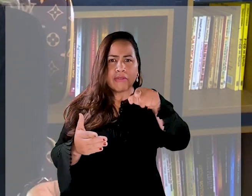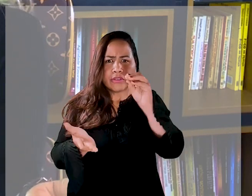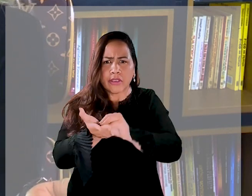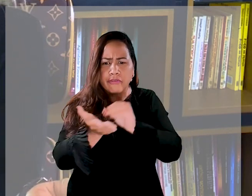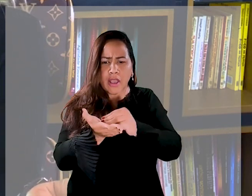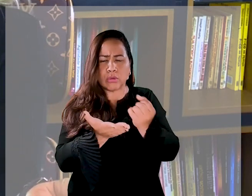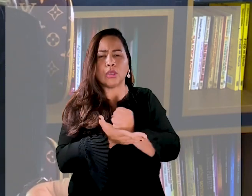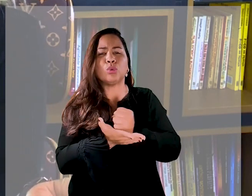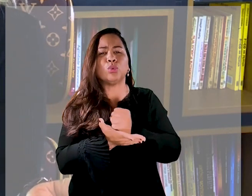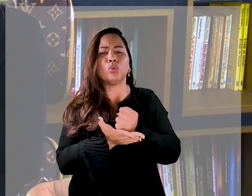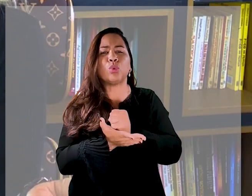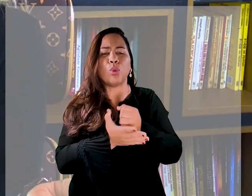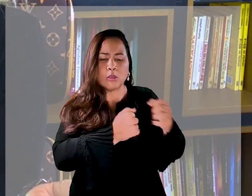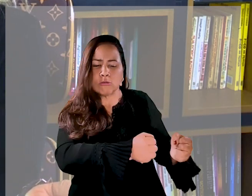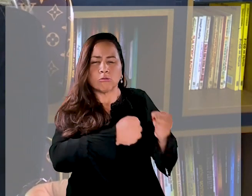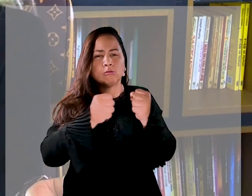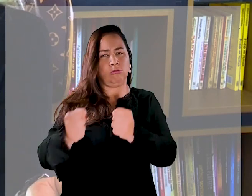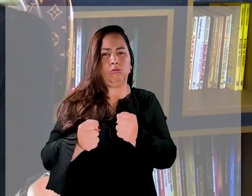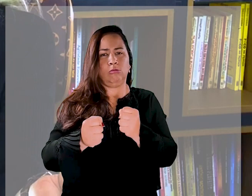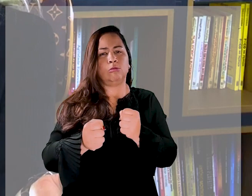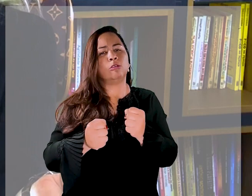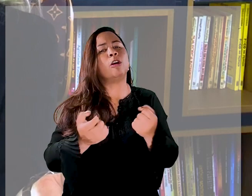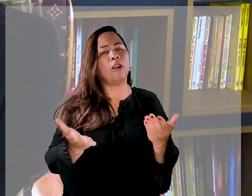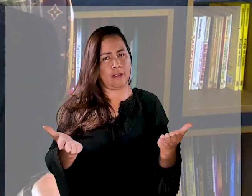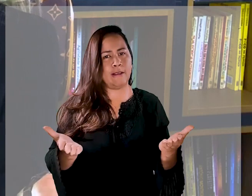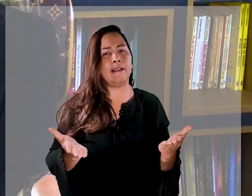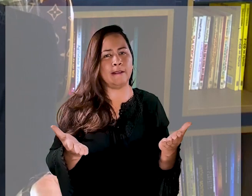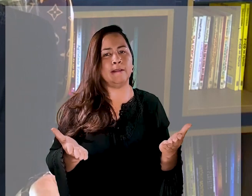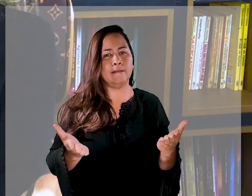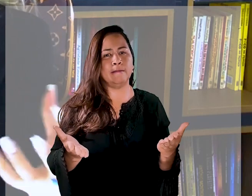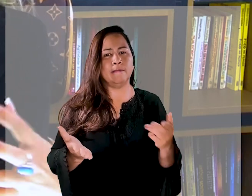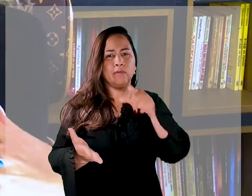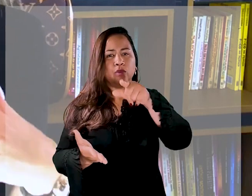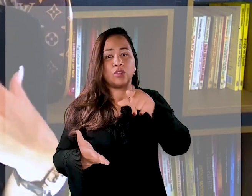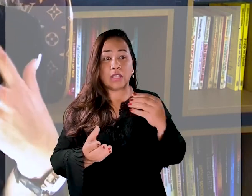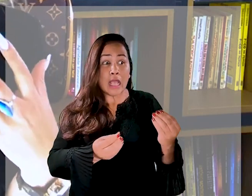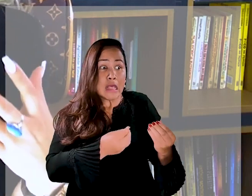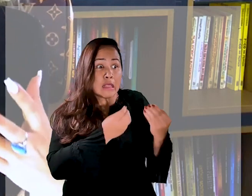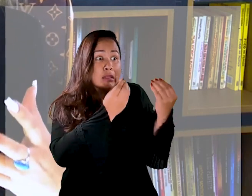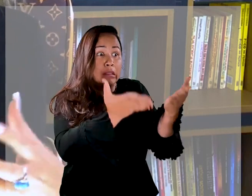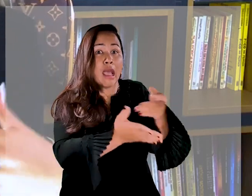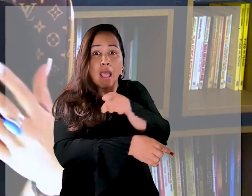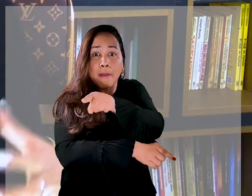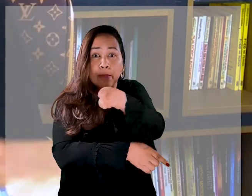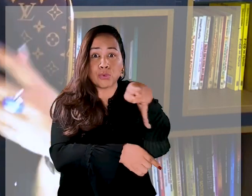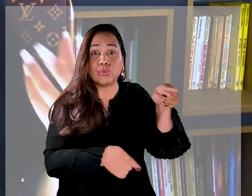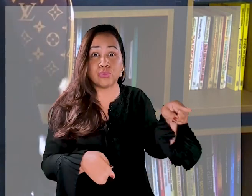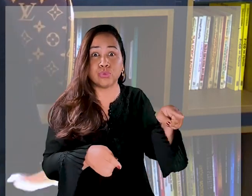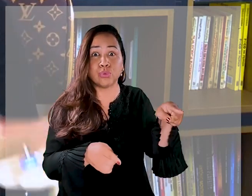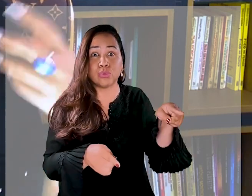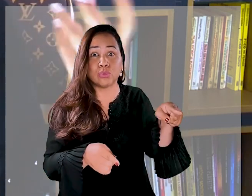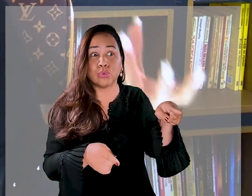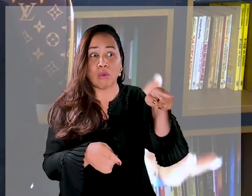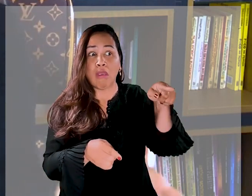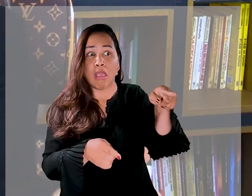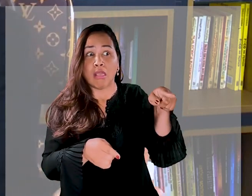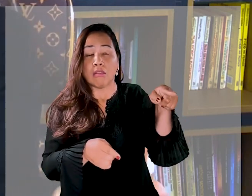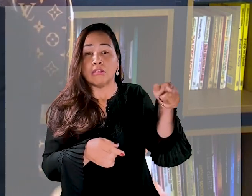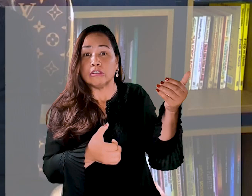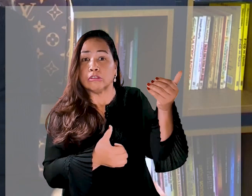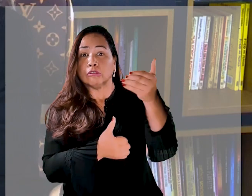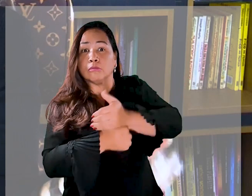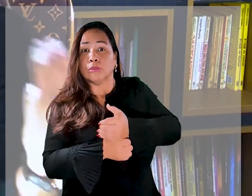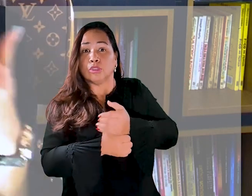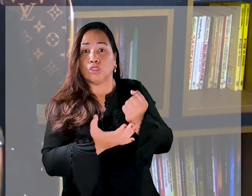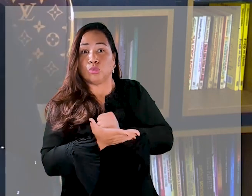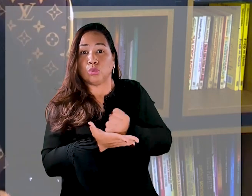você não dirige a tua vida. Ao não dirigir tua vida, ao não fazer aquilo que tem que ser feito, esperando a aprovação e a validação das